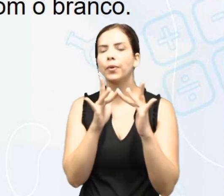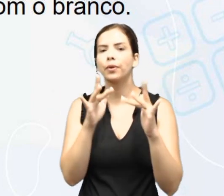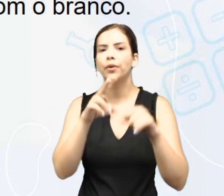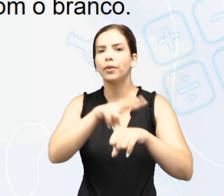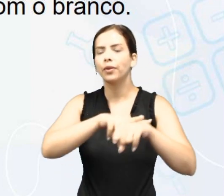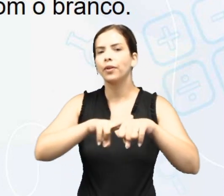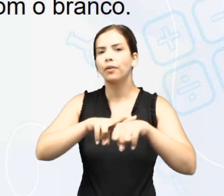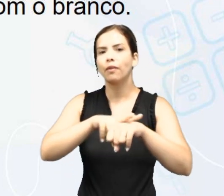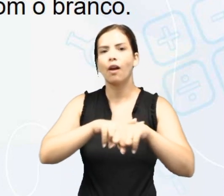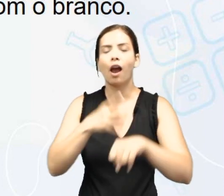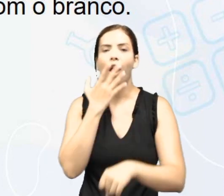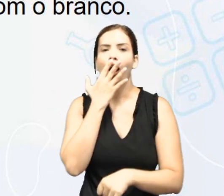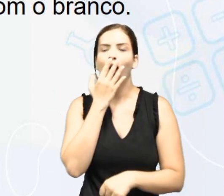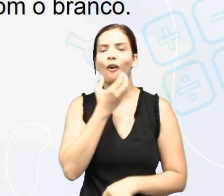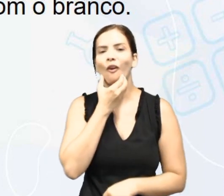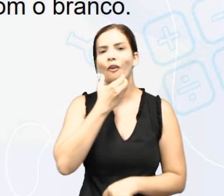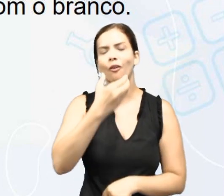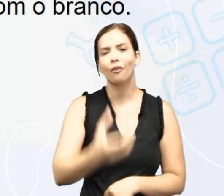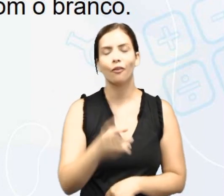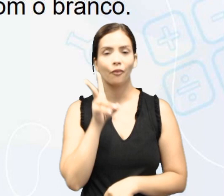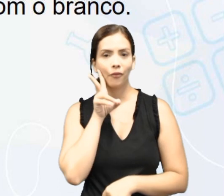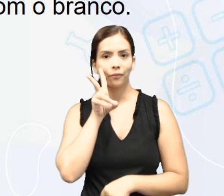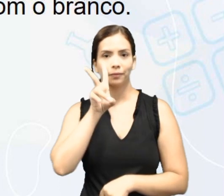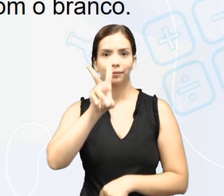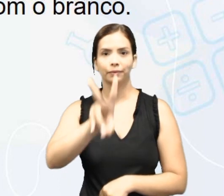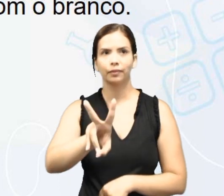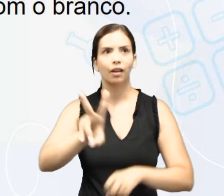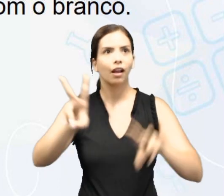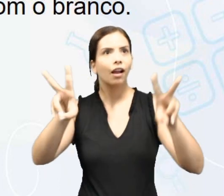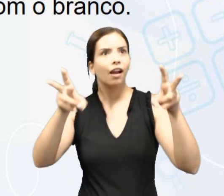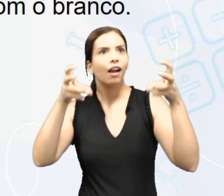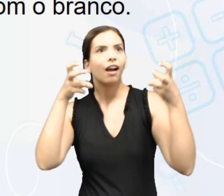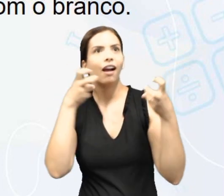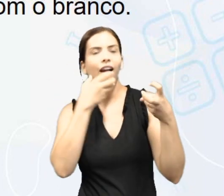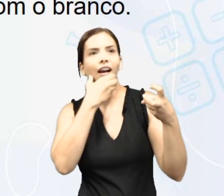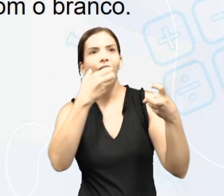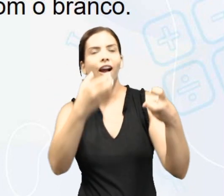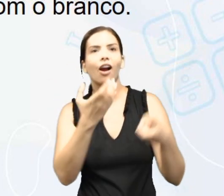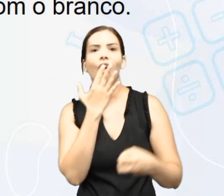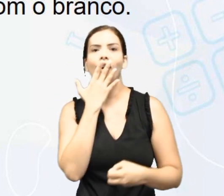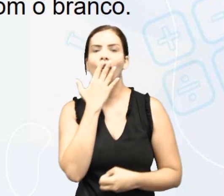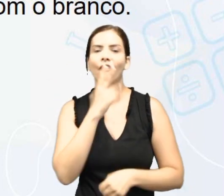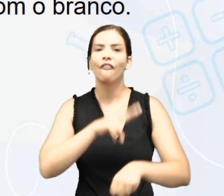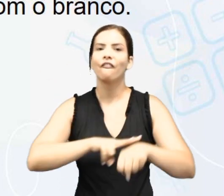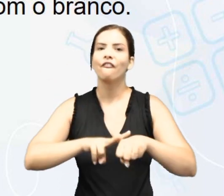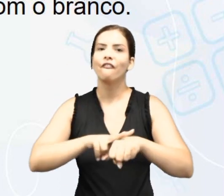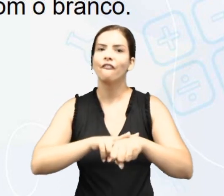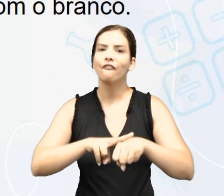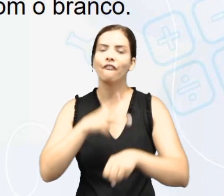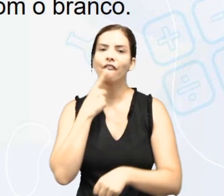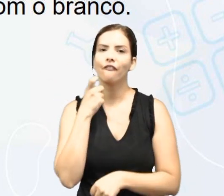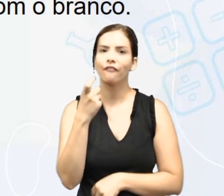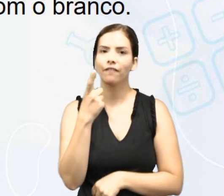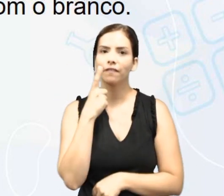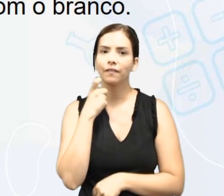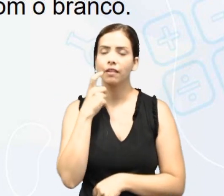é a cor do Natal, né? Então, quando a gente vê decoração de Natal, a gente sempre vê nas cores verdes e vermelhas. Mas já no Oriente, ele vai